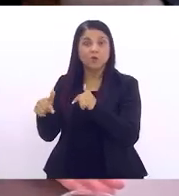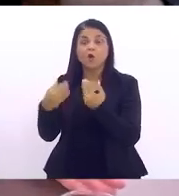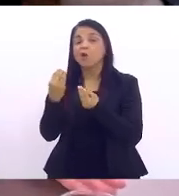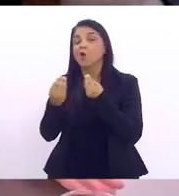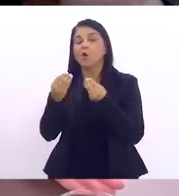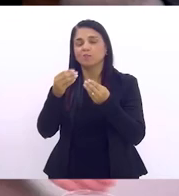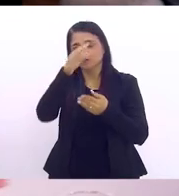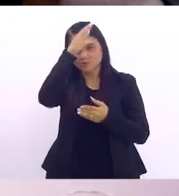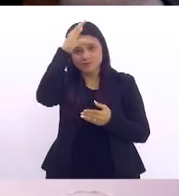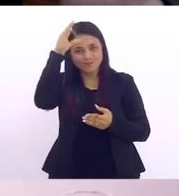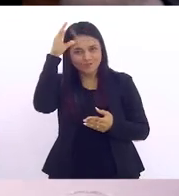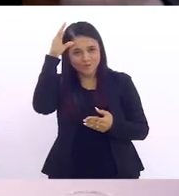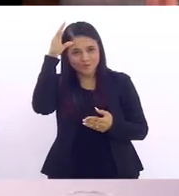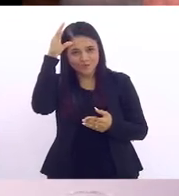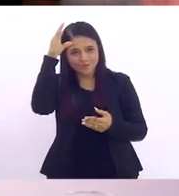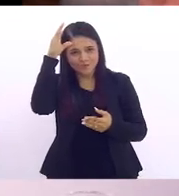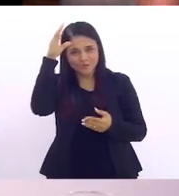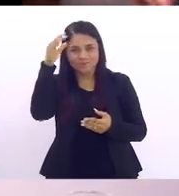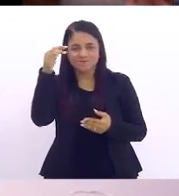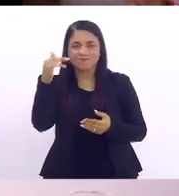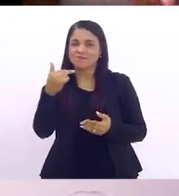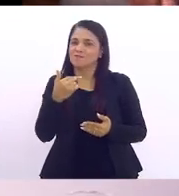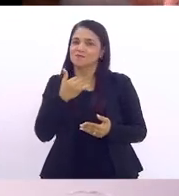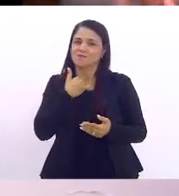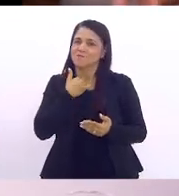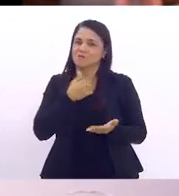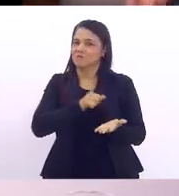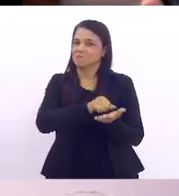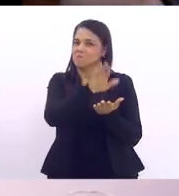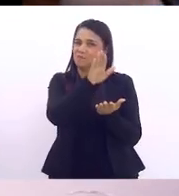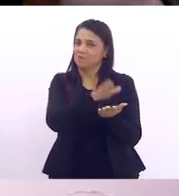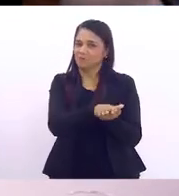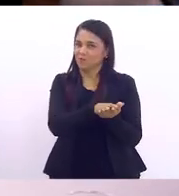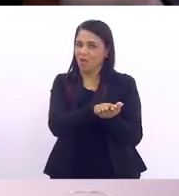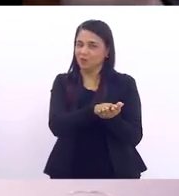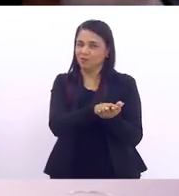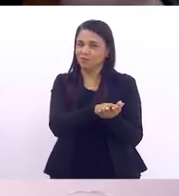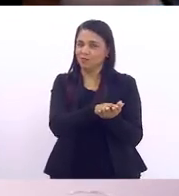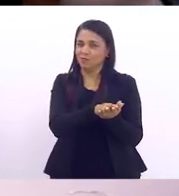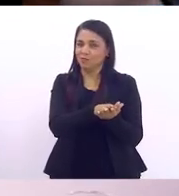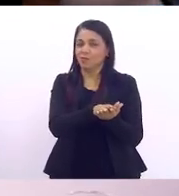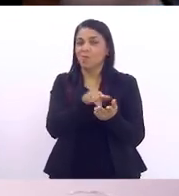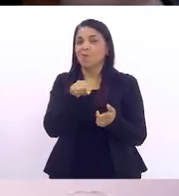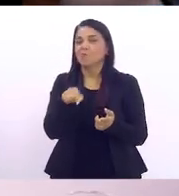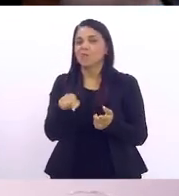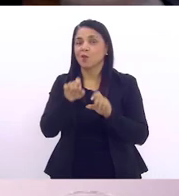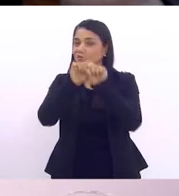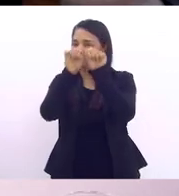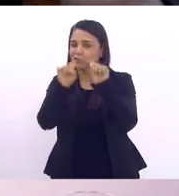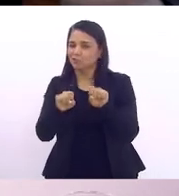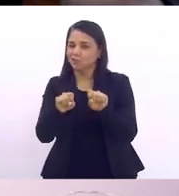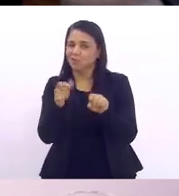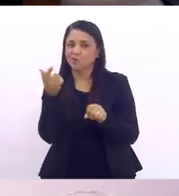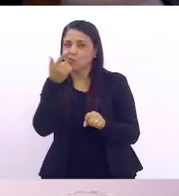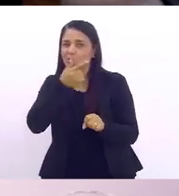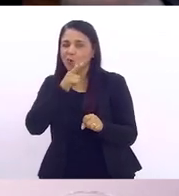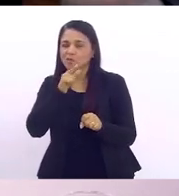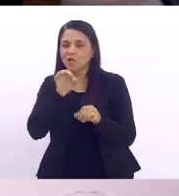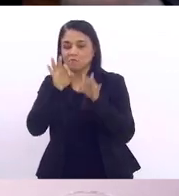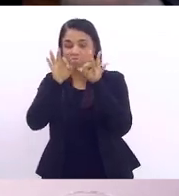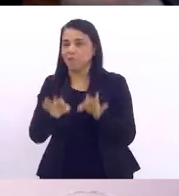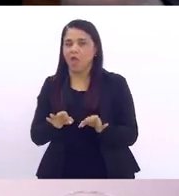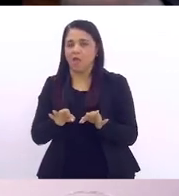consumidores não deveriam estar sendo onerados com multa pelo descumprimento de algo que eles no fundo não querem descumprir porque eu